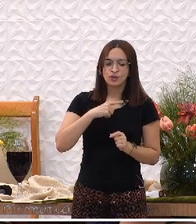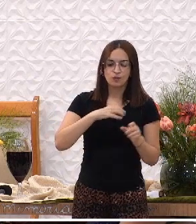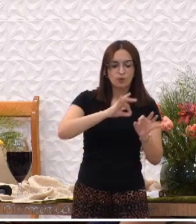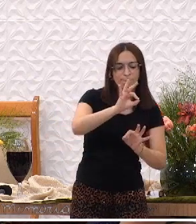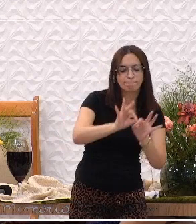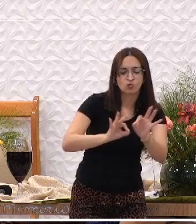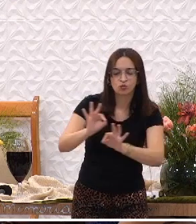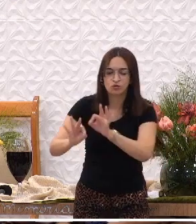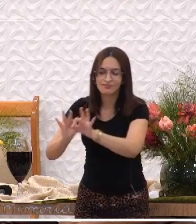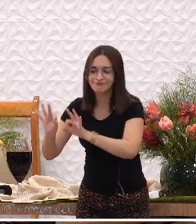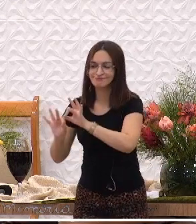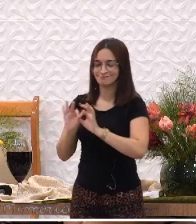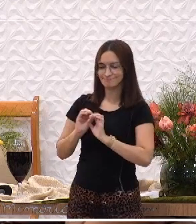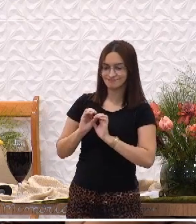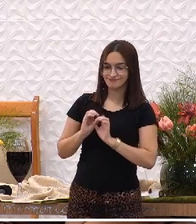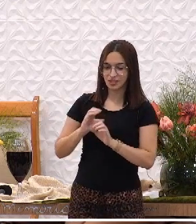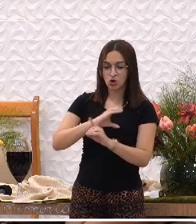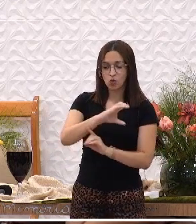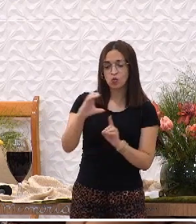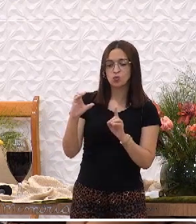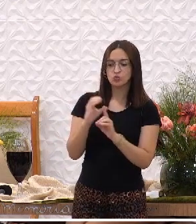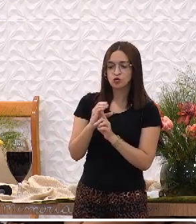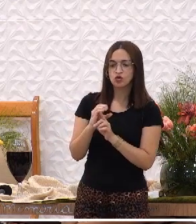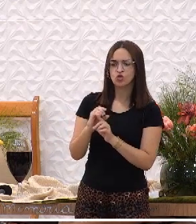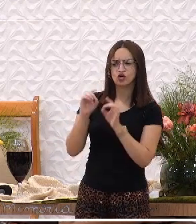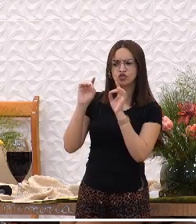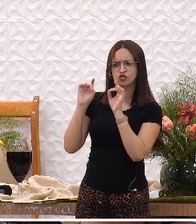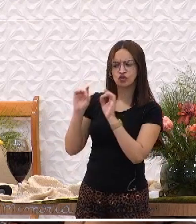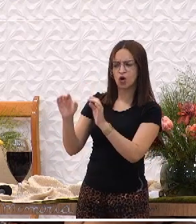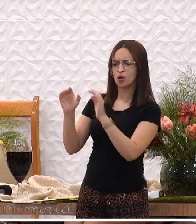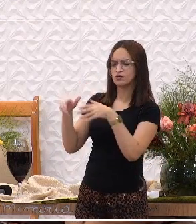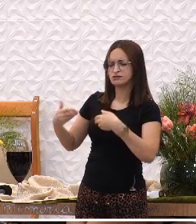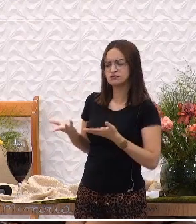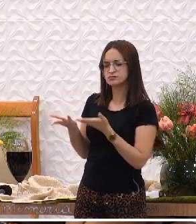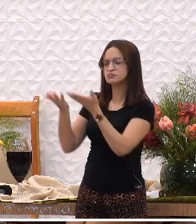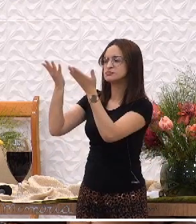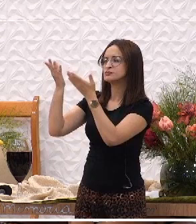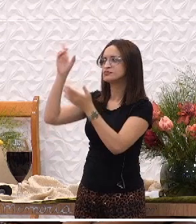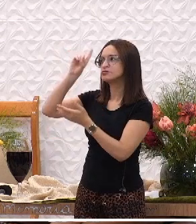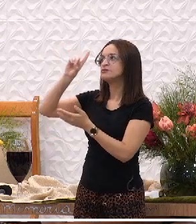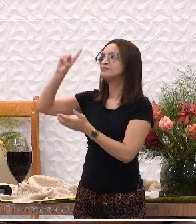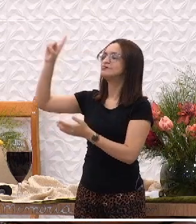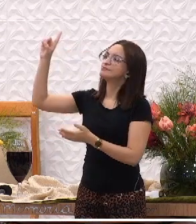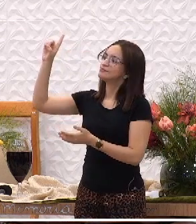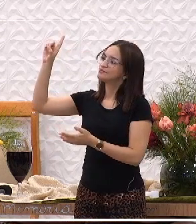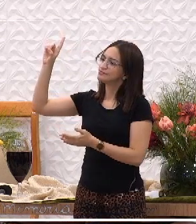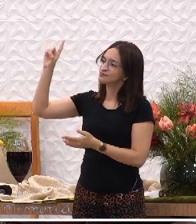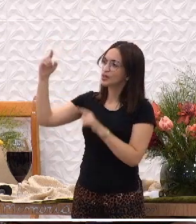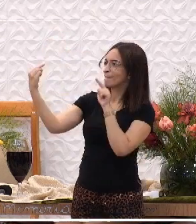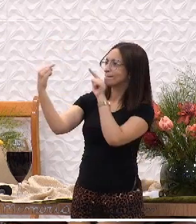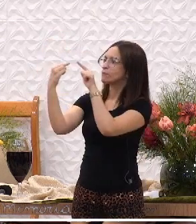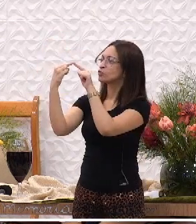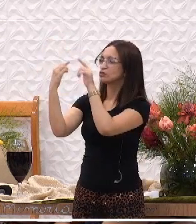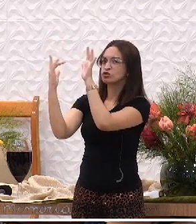gente acredita que o culto ele deve ser prestado somente a Deus, né, à Trindade, e que deve ser prestado com a mediação de Cristo,